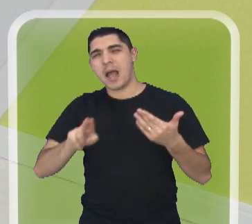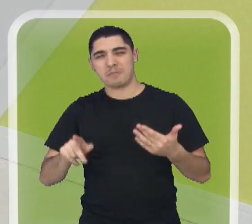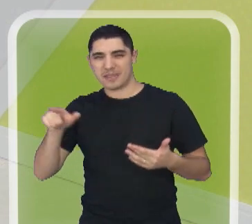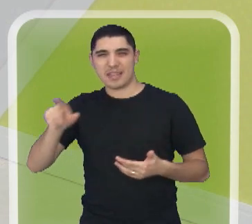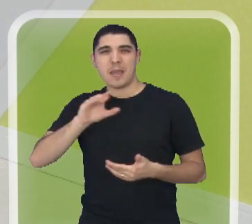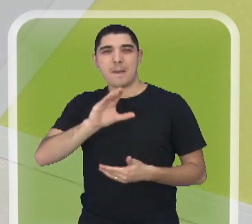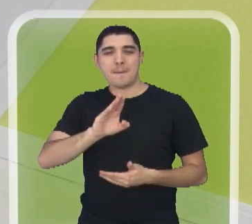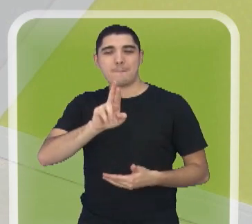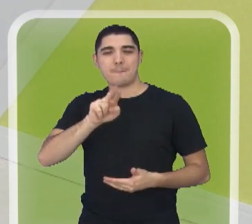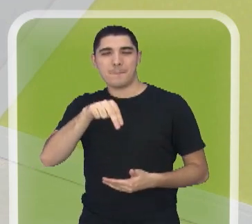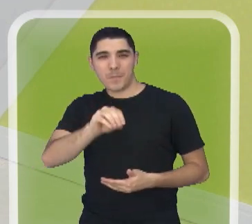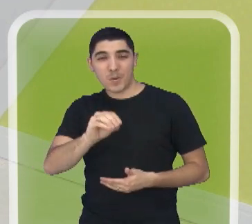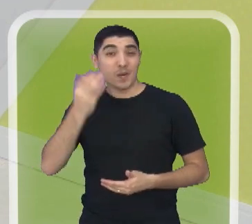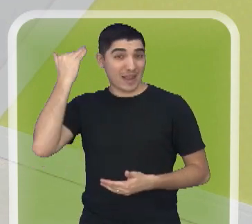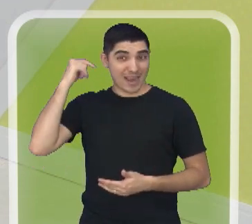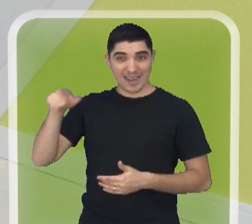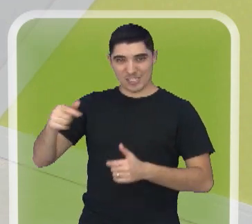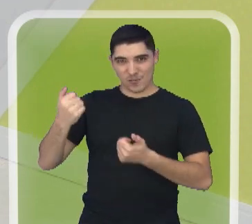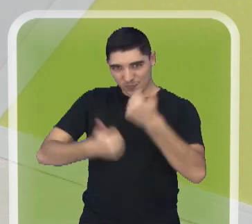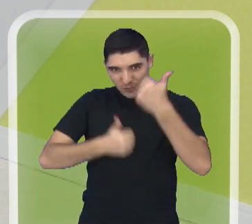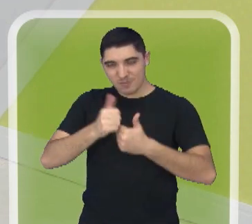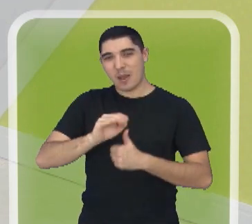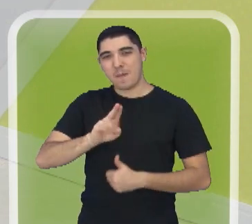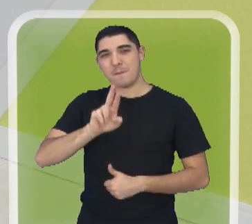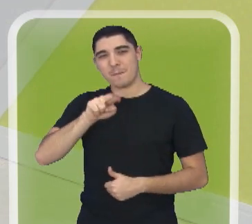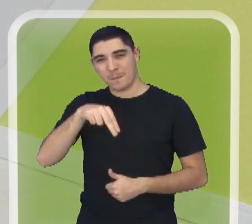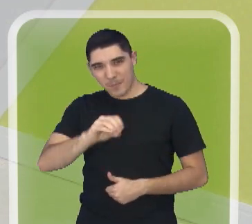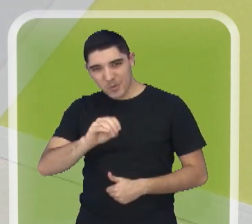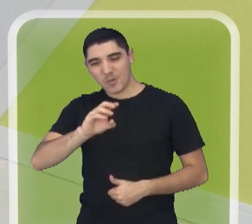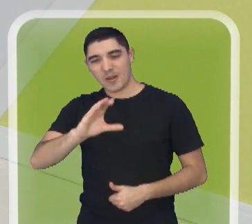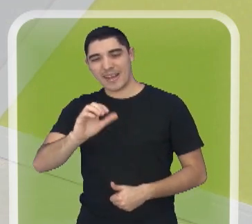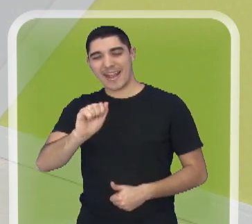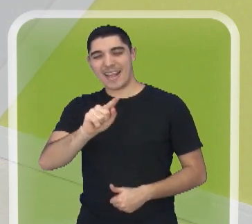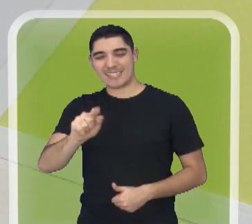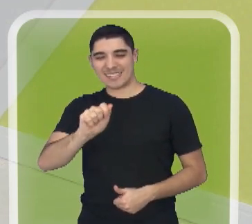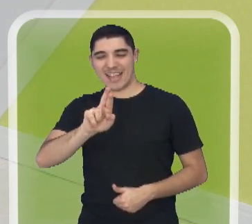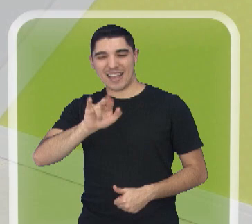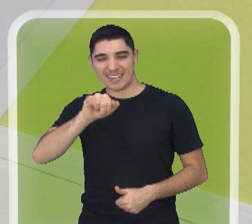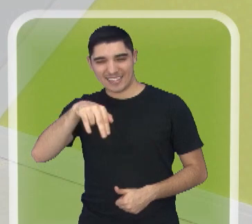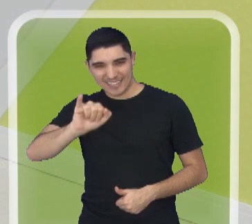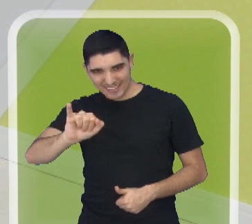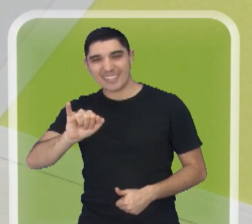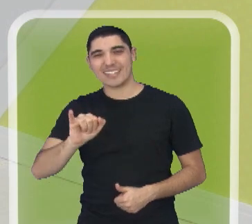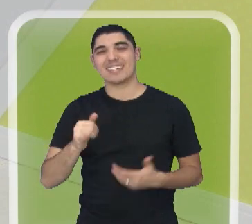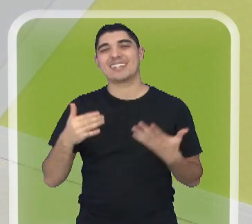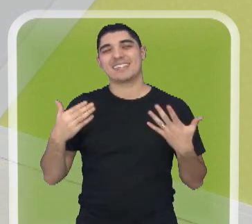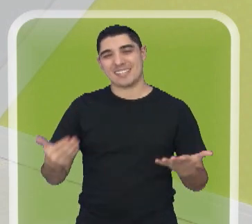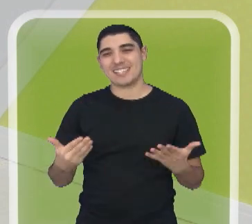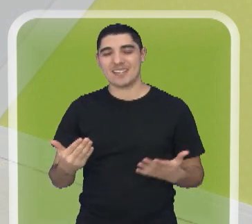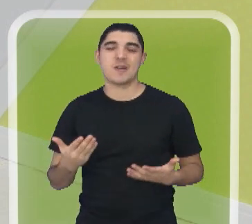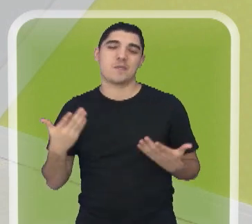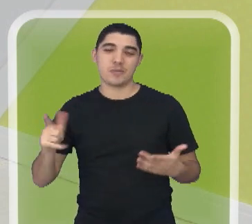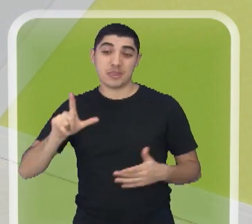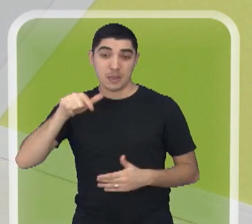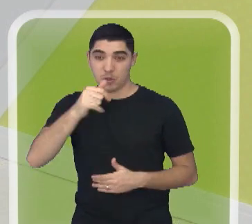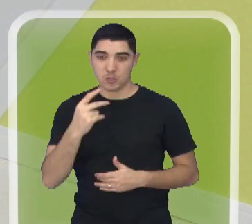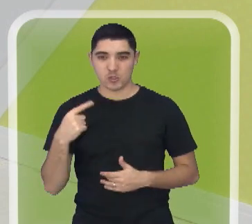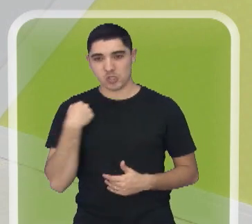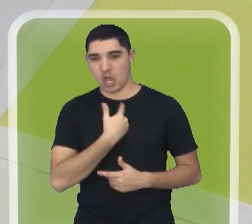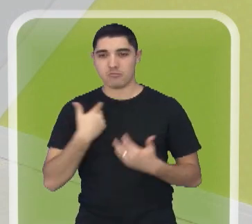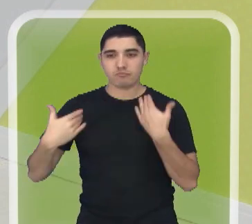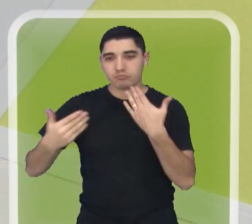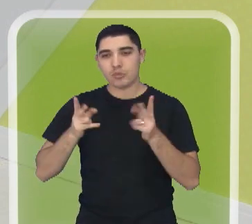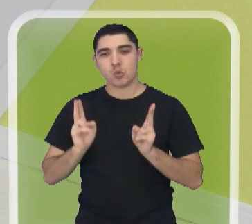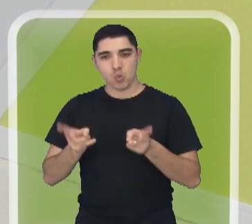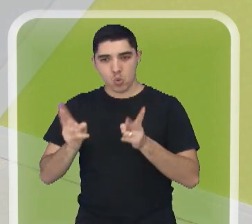Quando ele era atacante era Bruno Casarini, é Bruno Constantino também, é sobrenome, tudo em casa. Os dois Brunos estarão de volta aqui pra gente falar muito mais da final